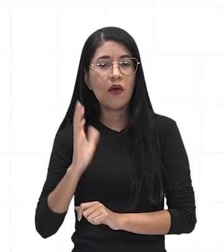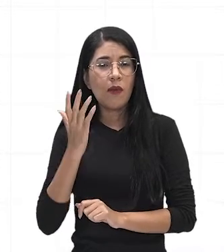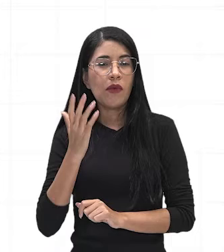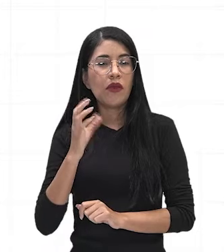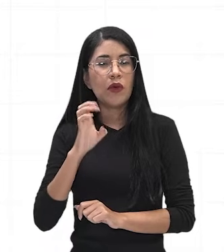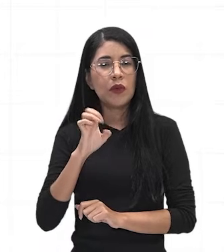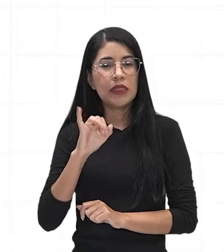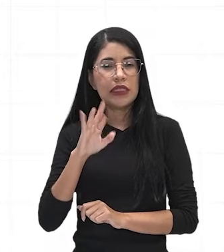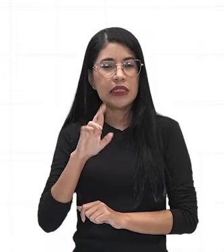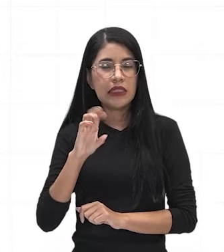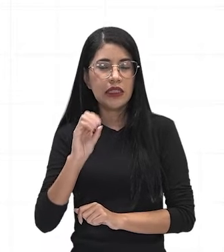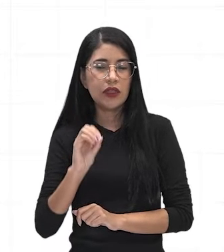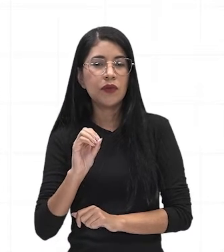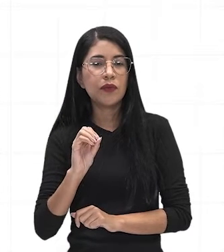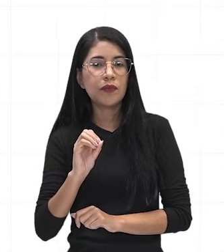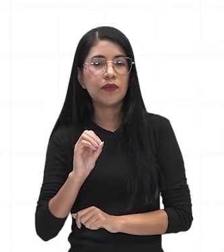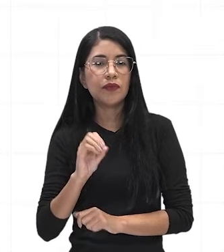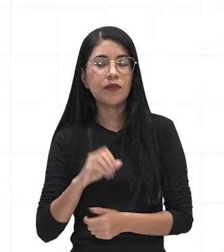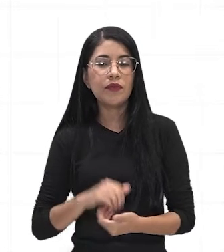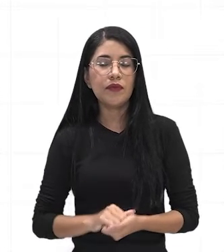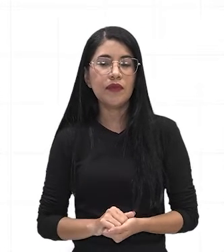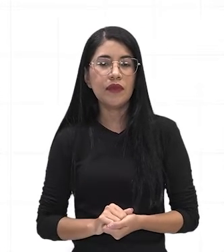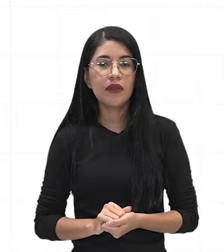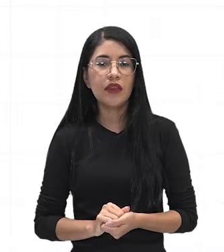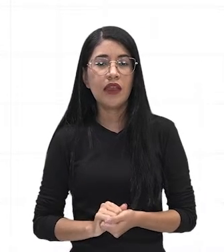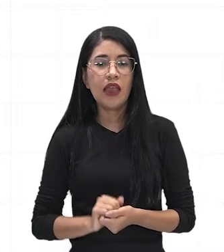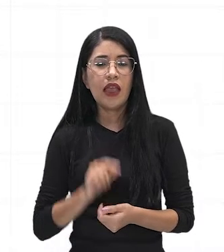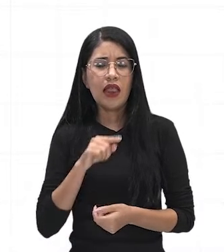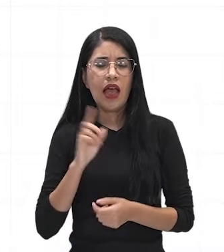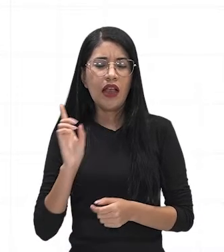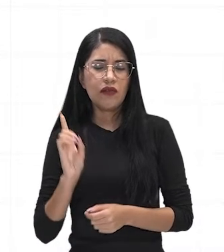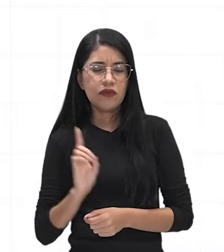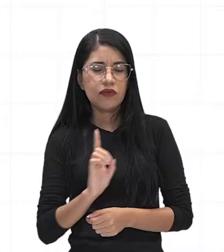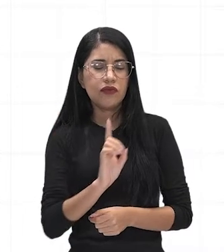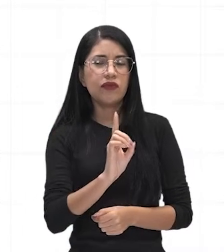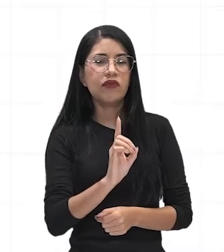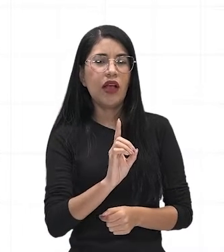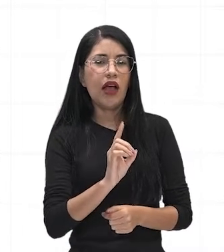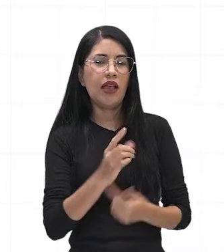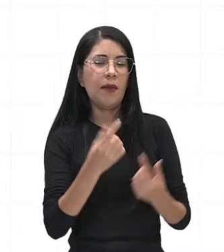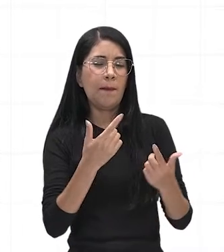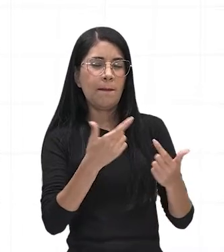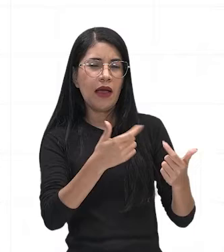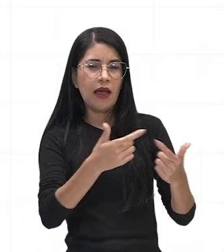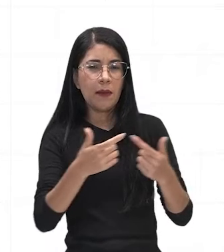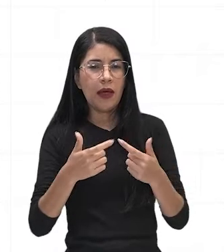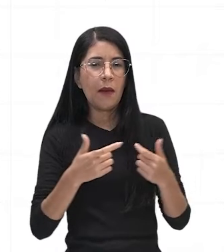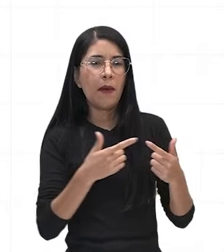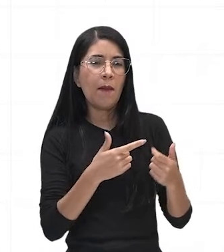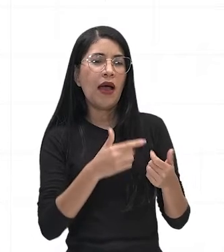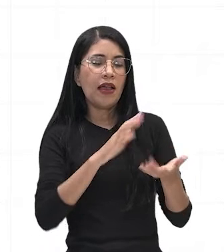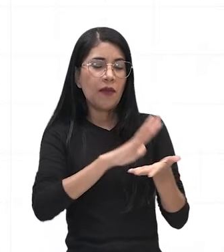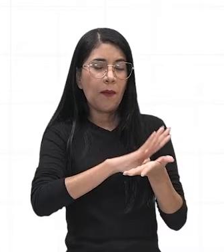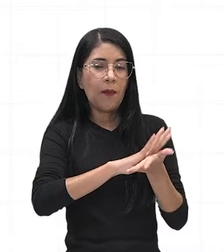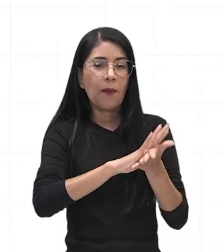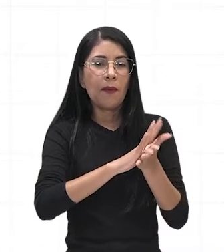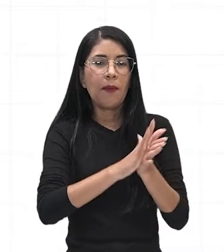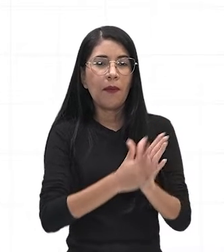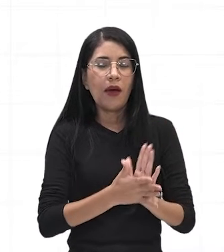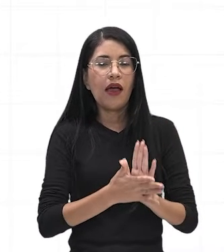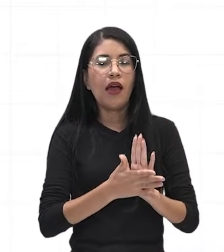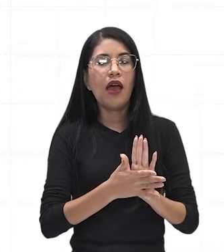que inclusive ele é conhecido como Ciro o Grande, ele vai, então, derrotar os medos e permitiu, então, que os